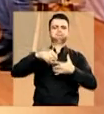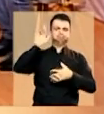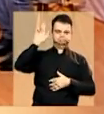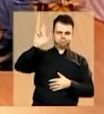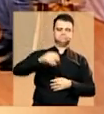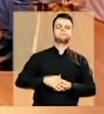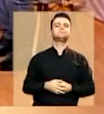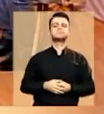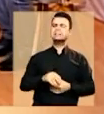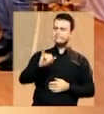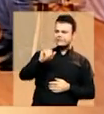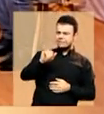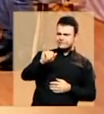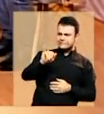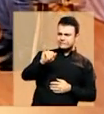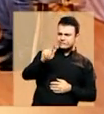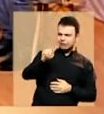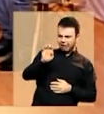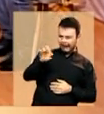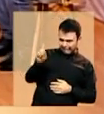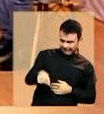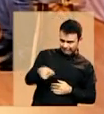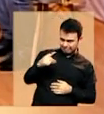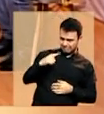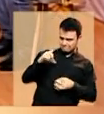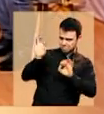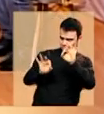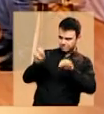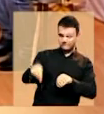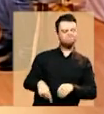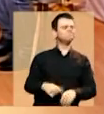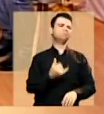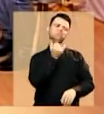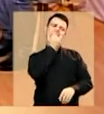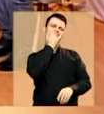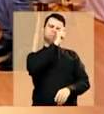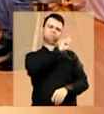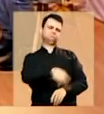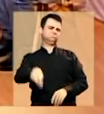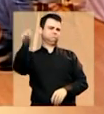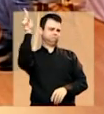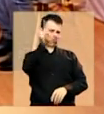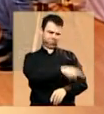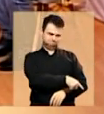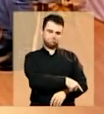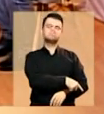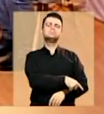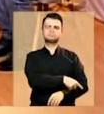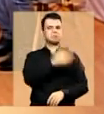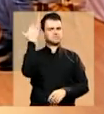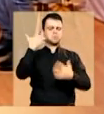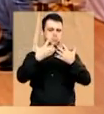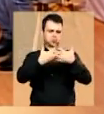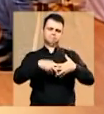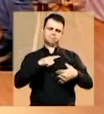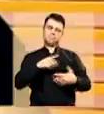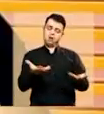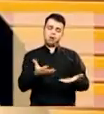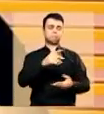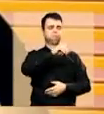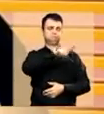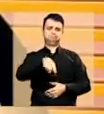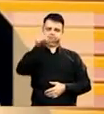não tem? Não tem mais. O IGE foi um programa que, infelizmente, ele acabou sendo extinto do Rotary, mas o que entra